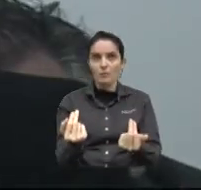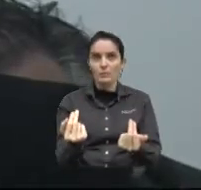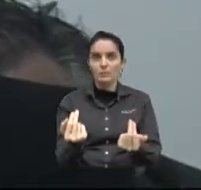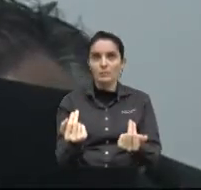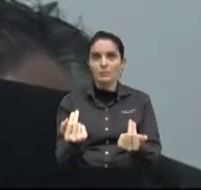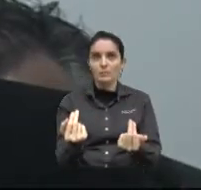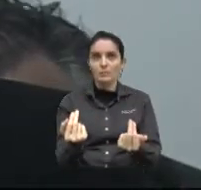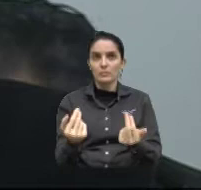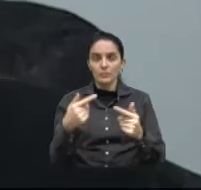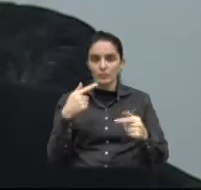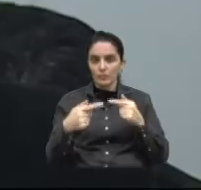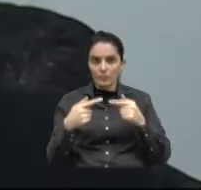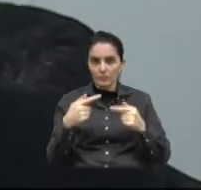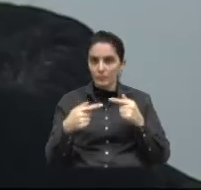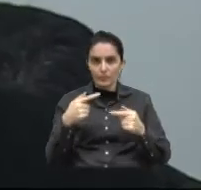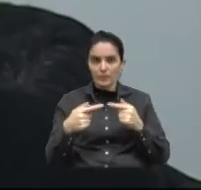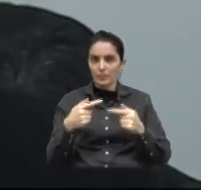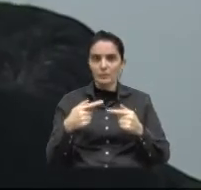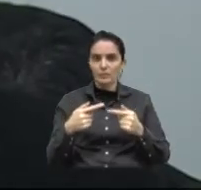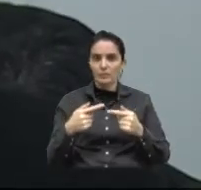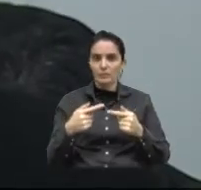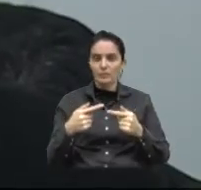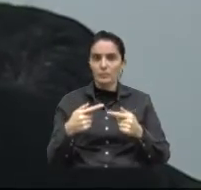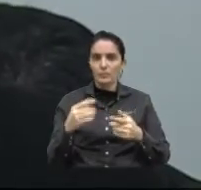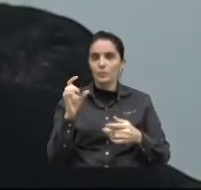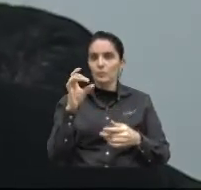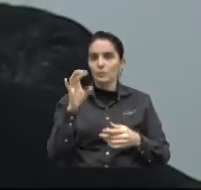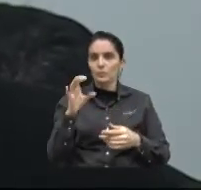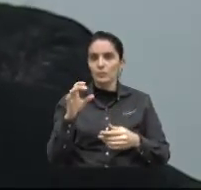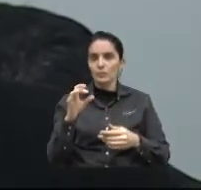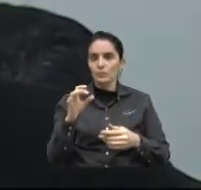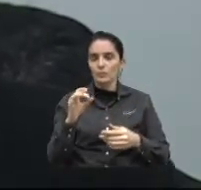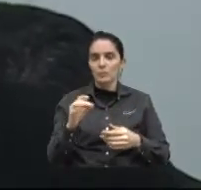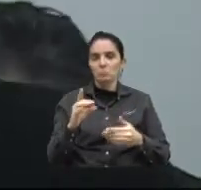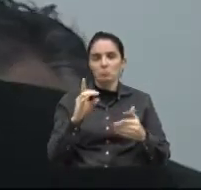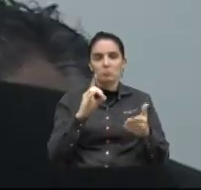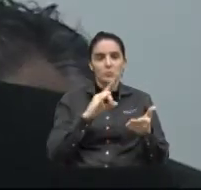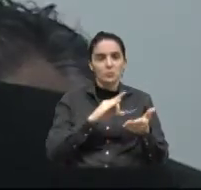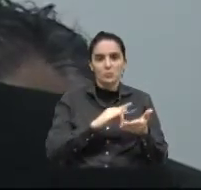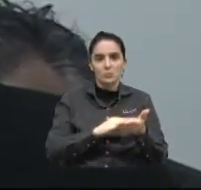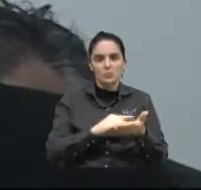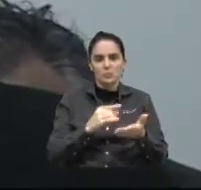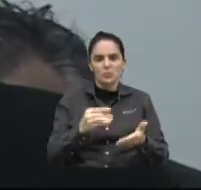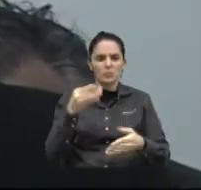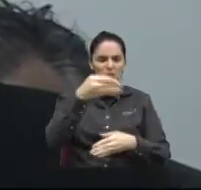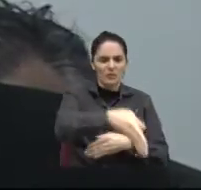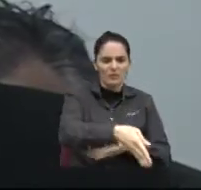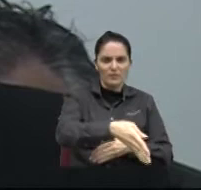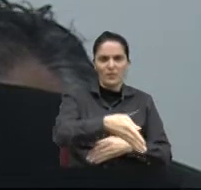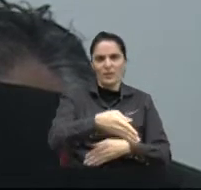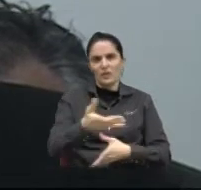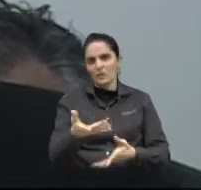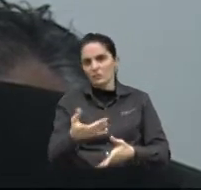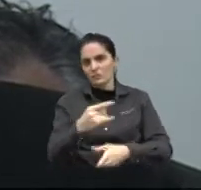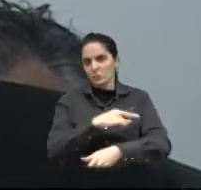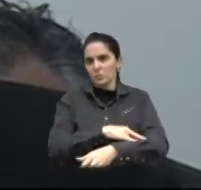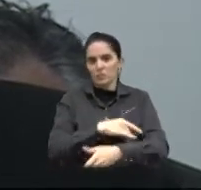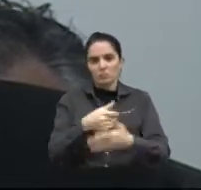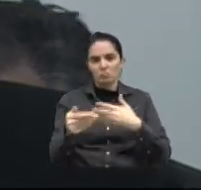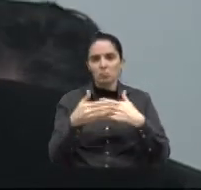debatido no momento que apenas uma declaração ele vai usar o banheiro não se ele fizer uma